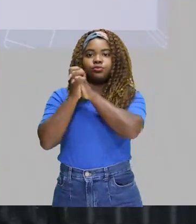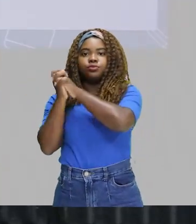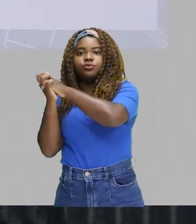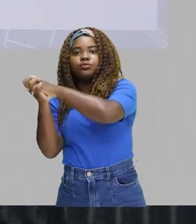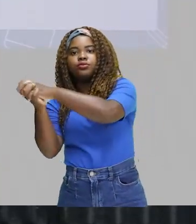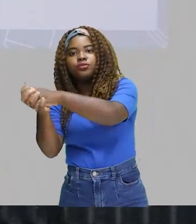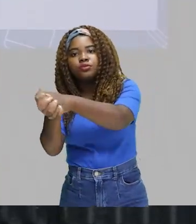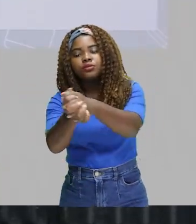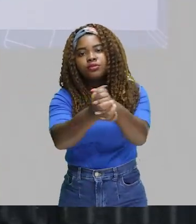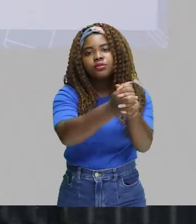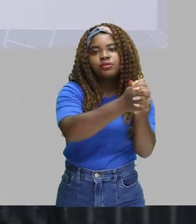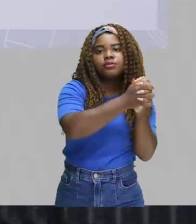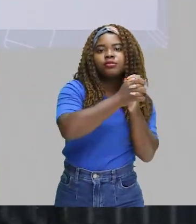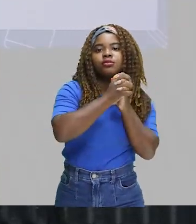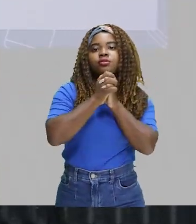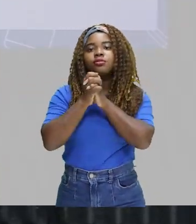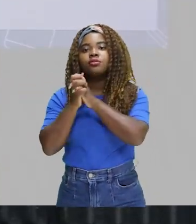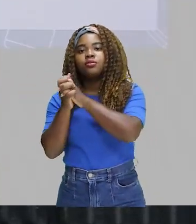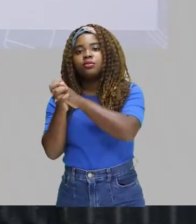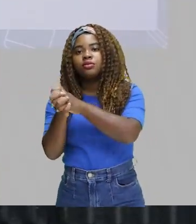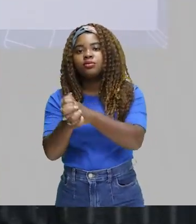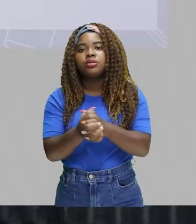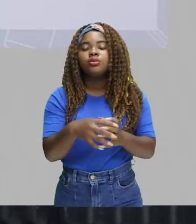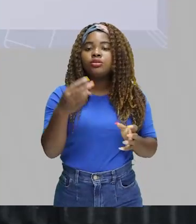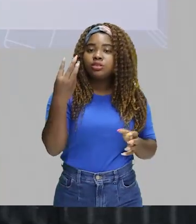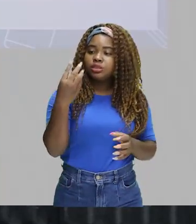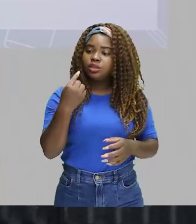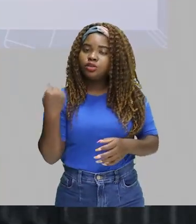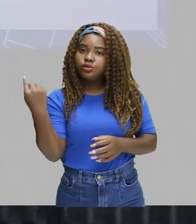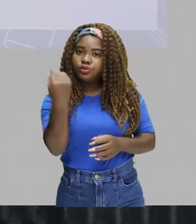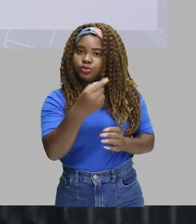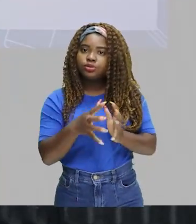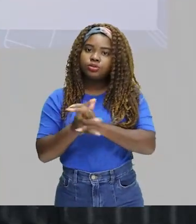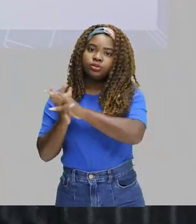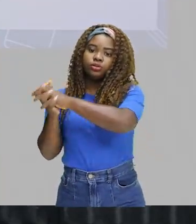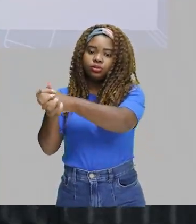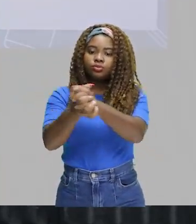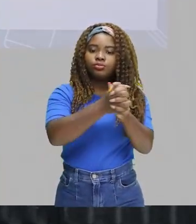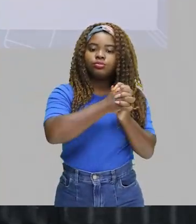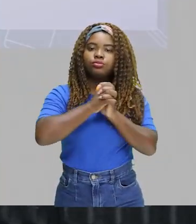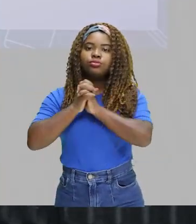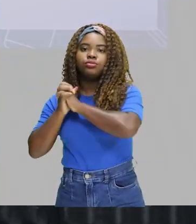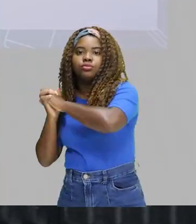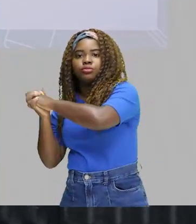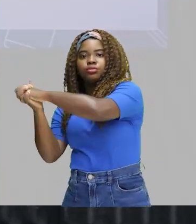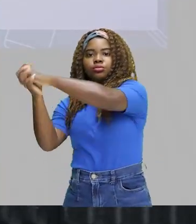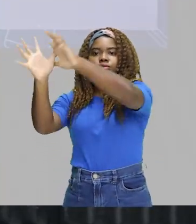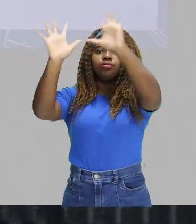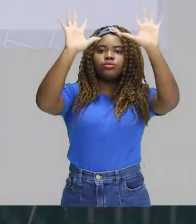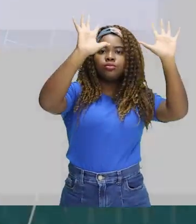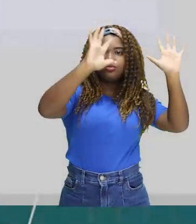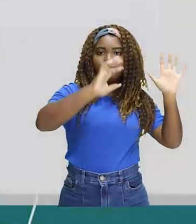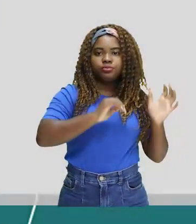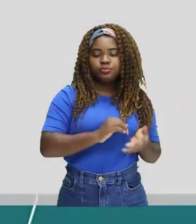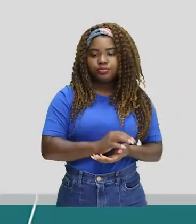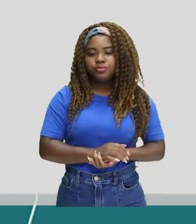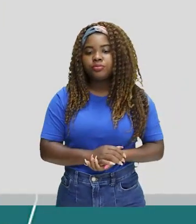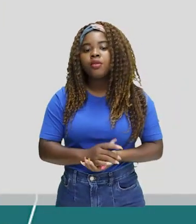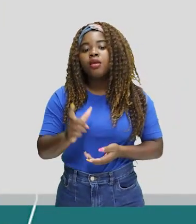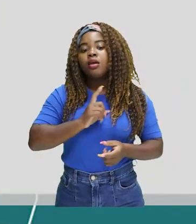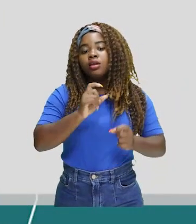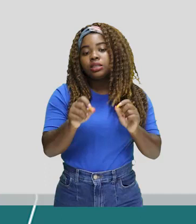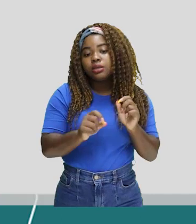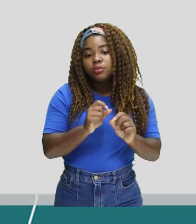molinetes, e realiza mais ou menos uns 3 giros para realizar esse lançamento. E nós temos